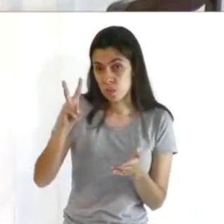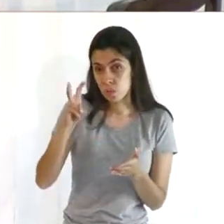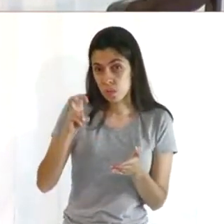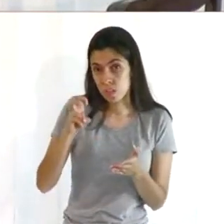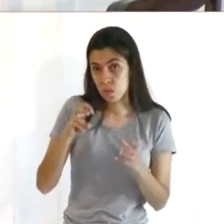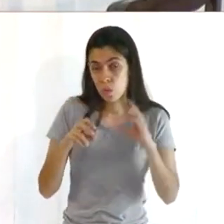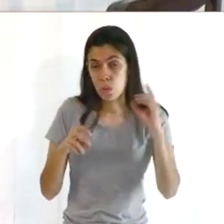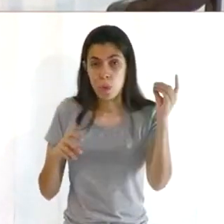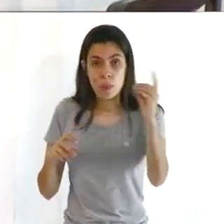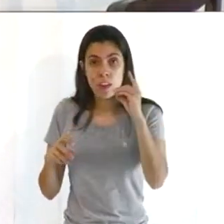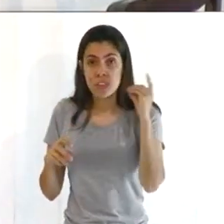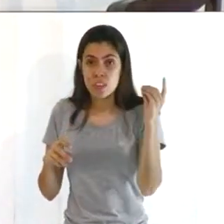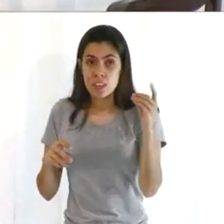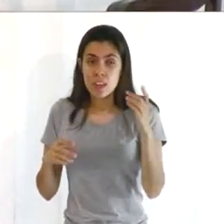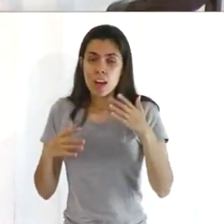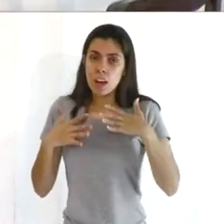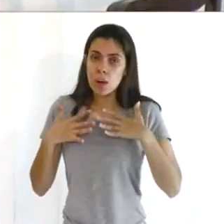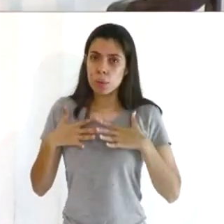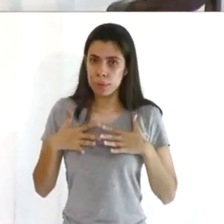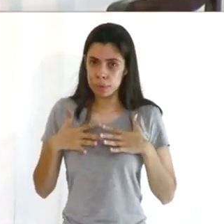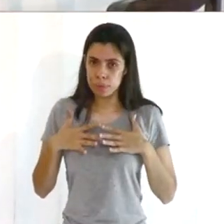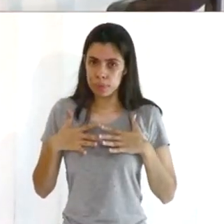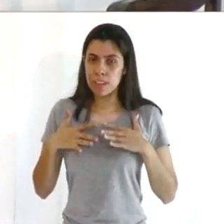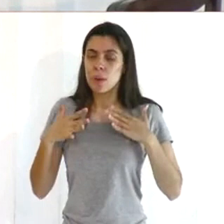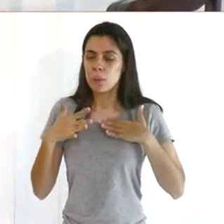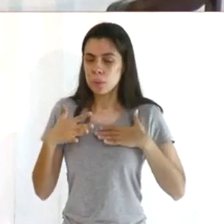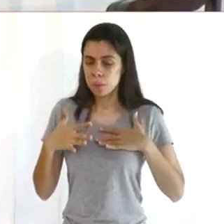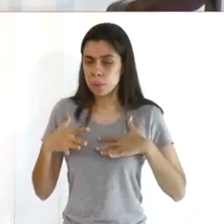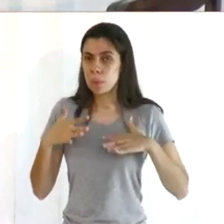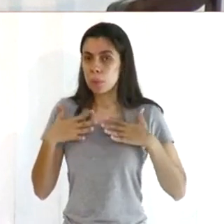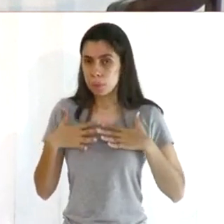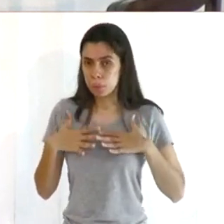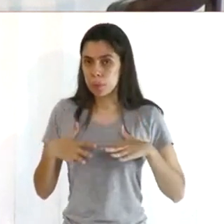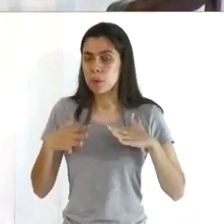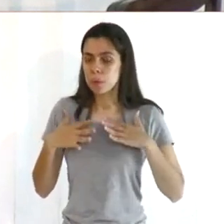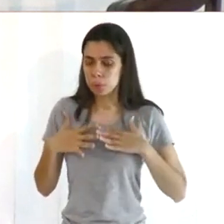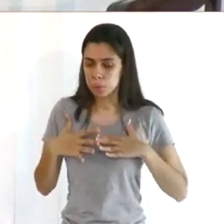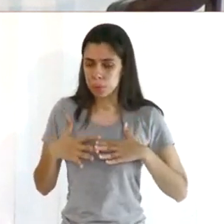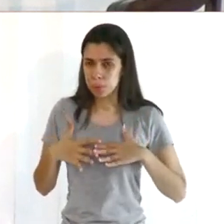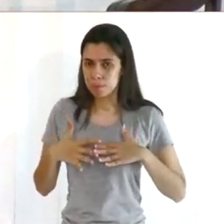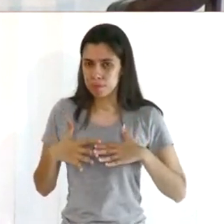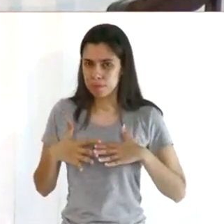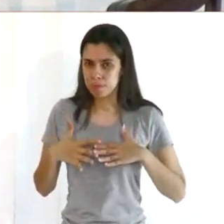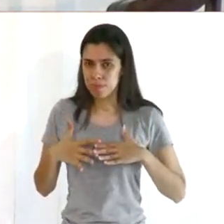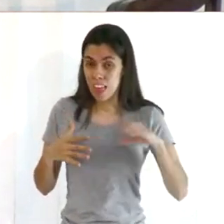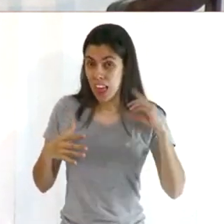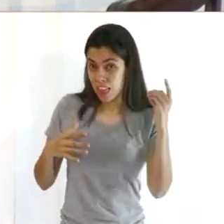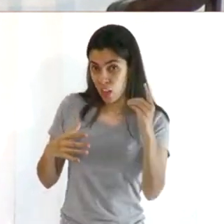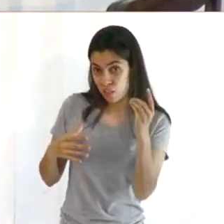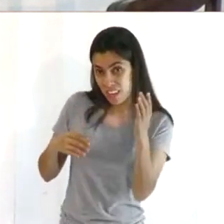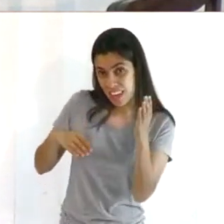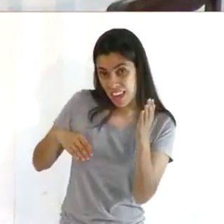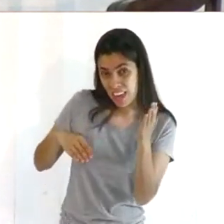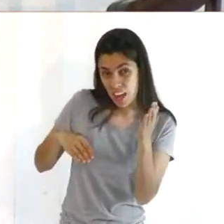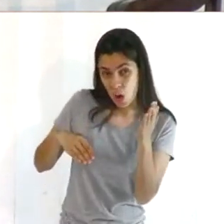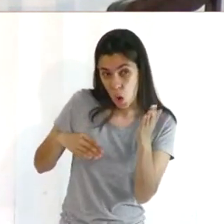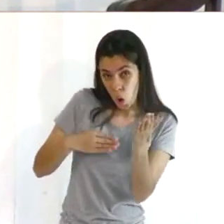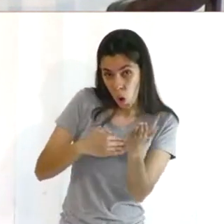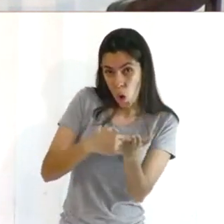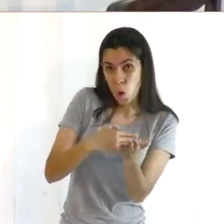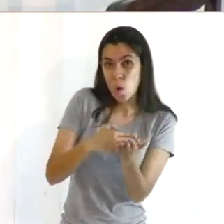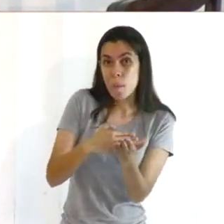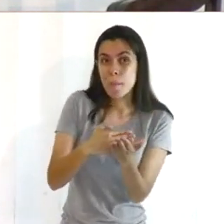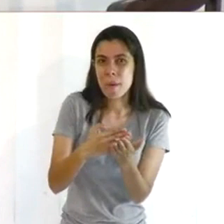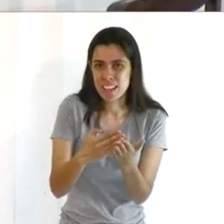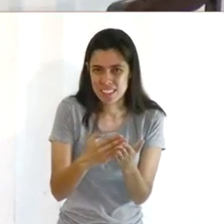assim. E eu aprendo aqui, irmãos, que quando eu entro em oração, quando eu entro naquele momento talvez da